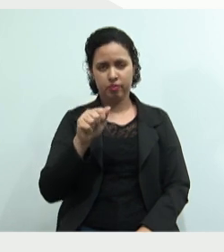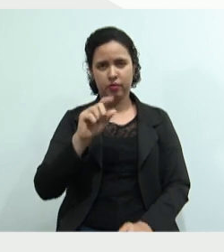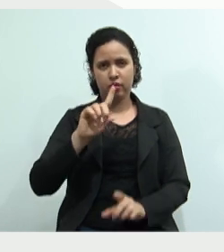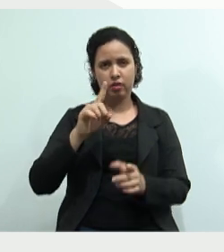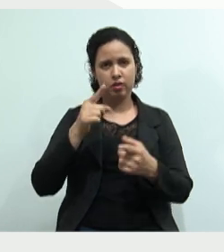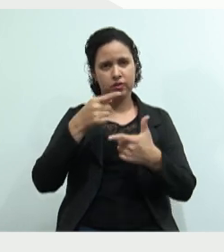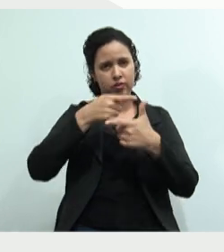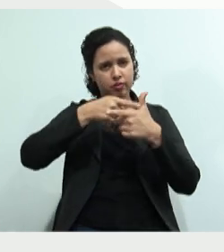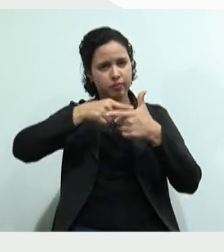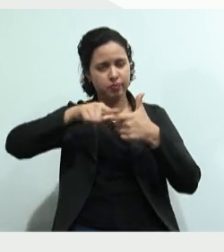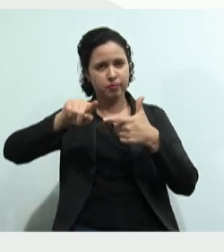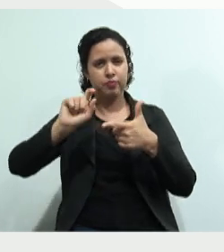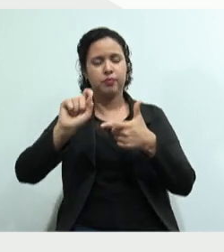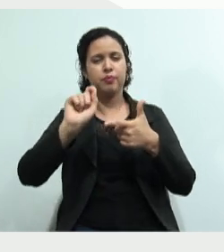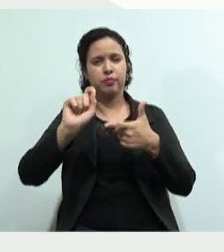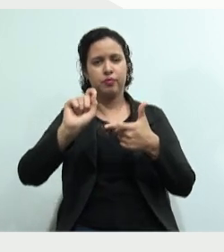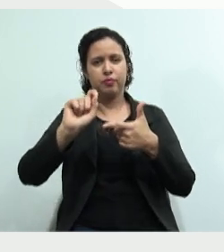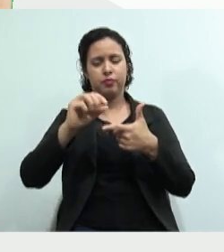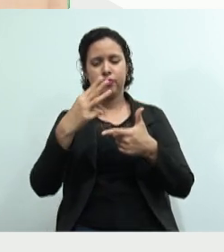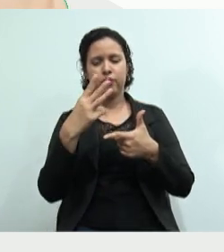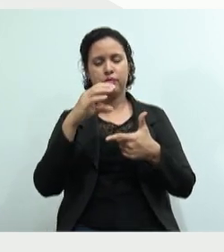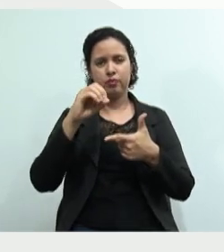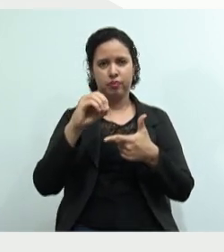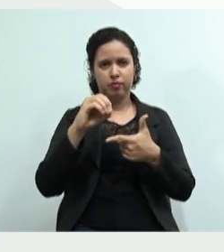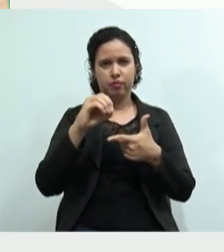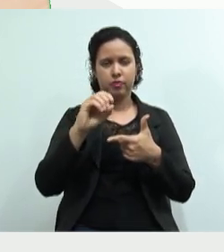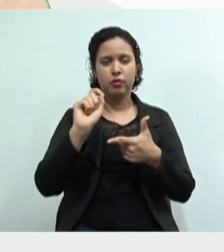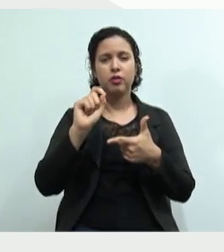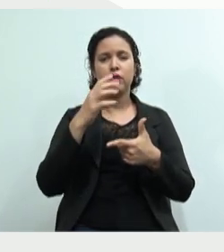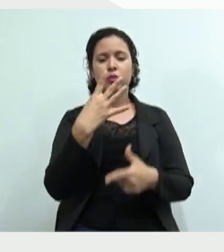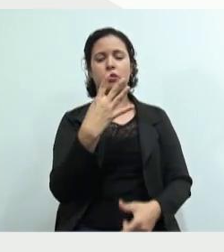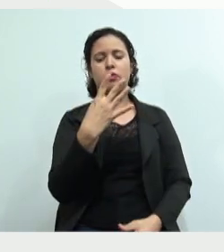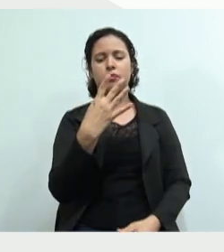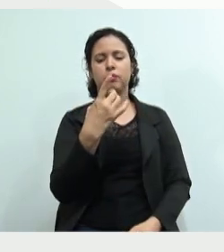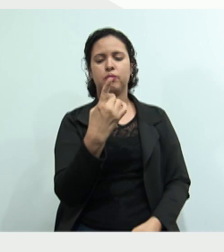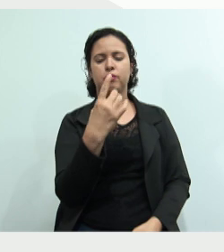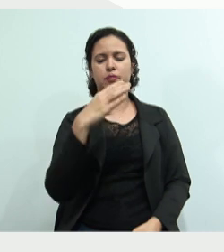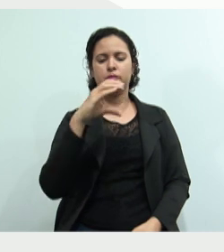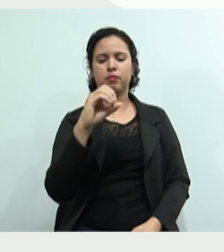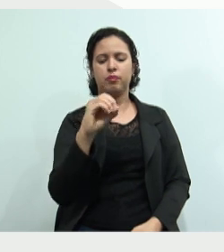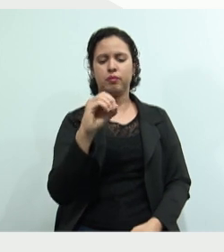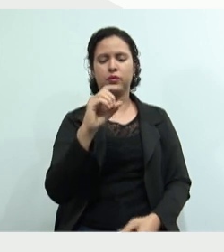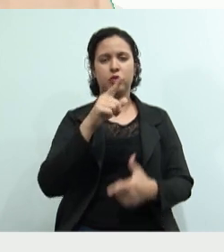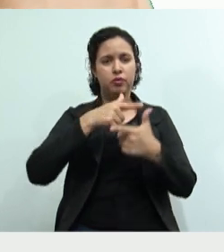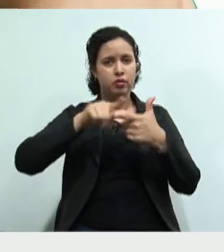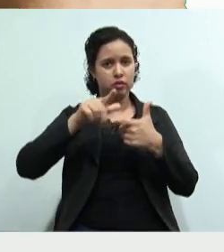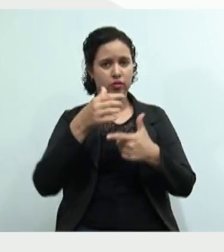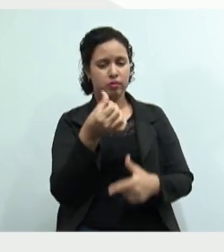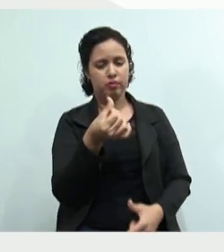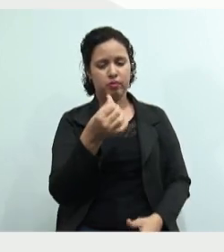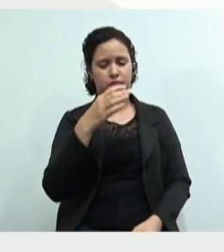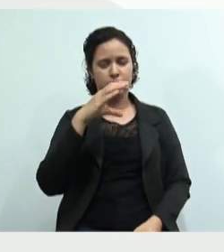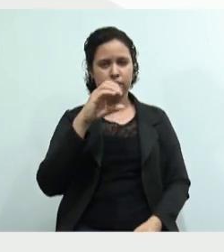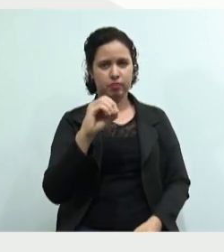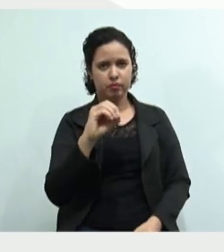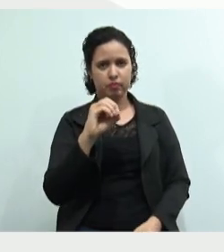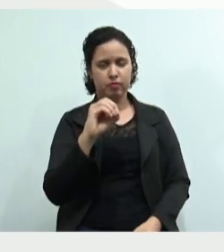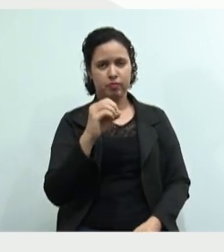pela quantidade total dos cadernos. 410 dividido por 60, igual a R$